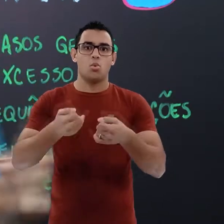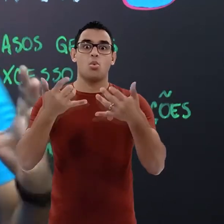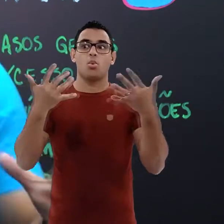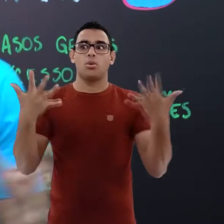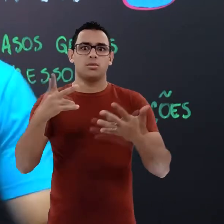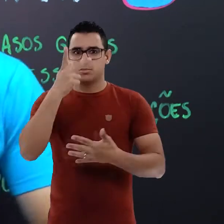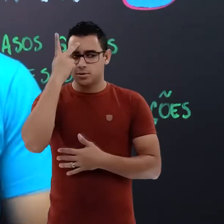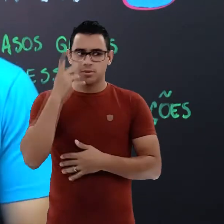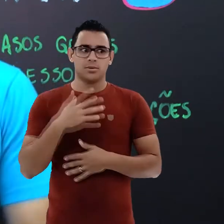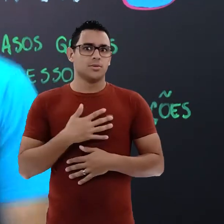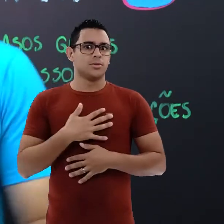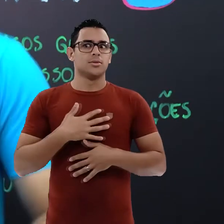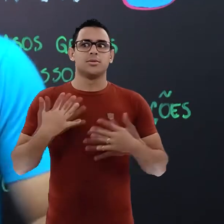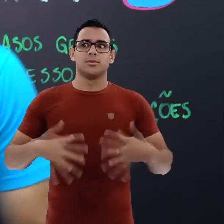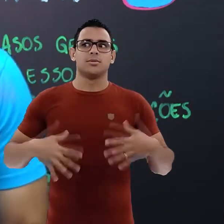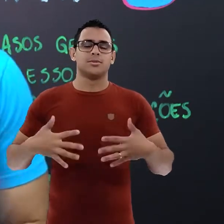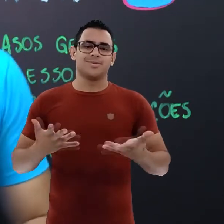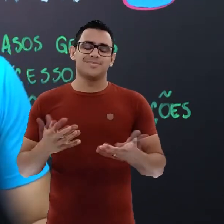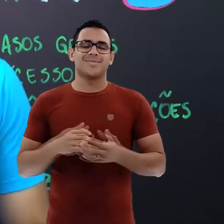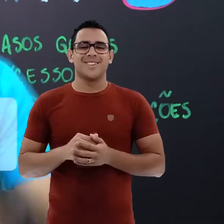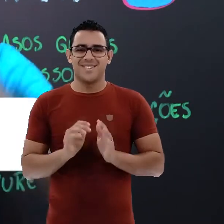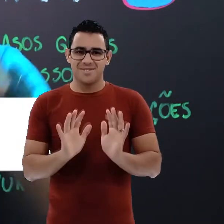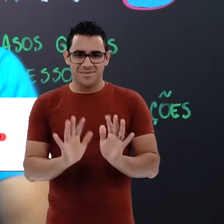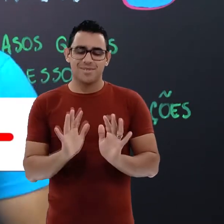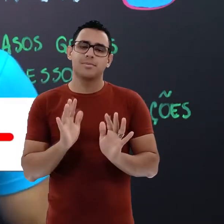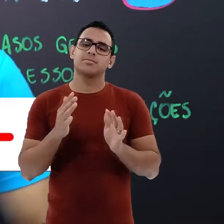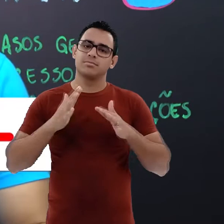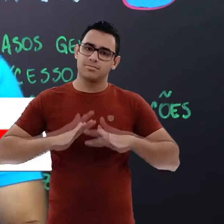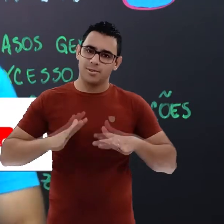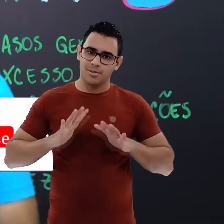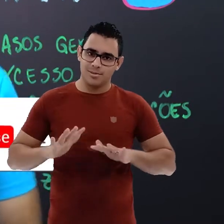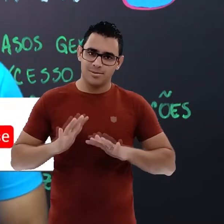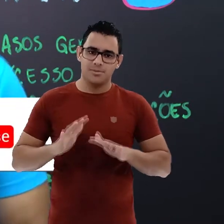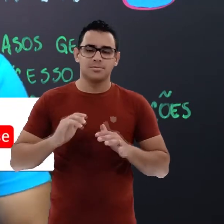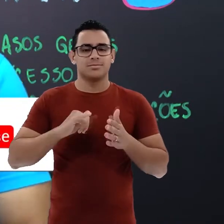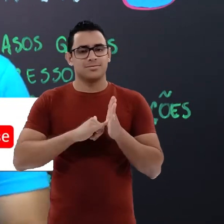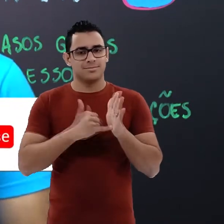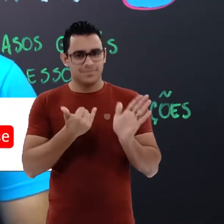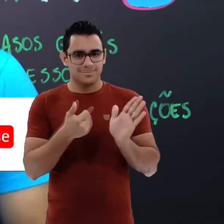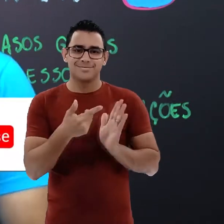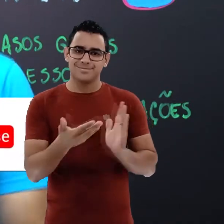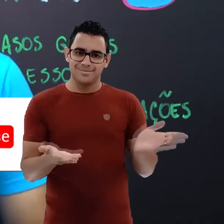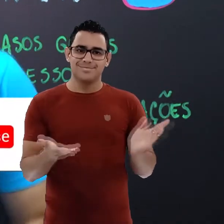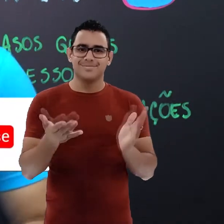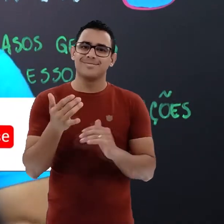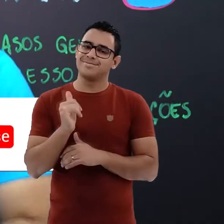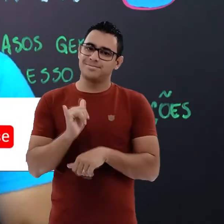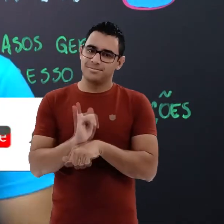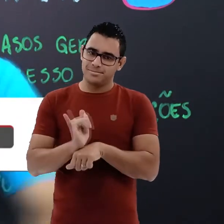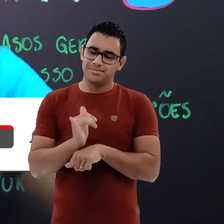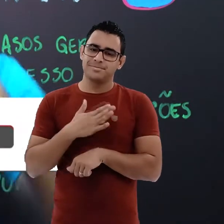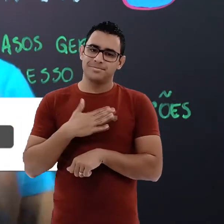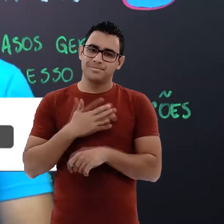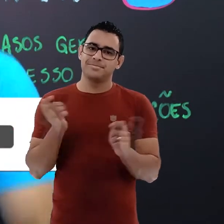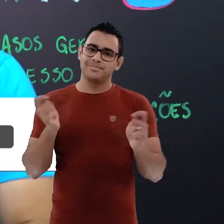aí que aterroriza a galera. Se você não é inscrito no nosso canal, aproveita esse tempo, já se inscreve, tá? E ativa o sininho de notificações